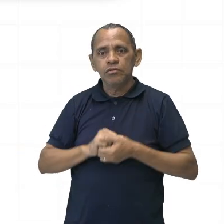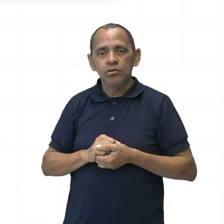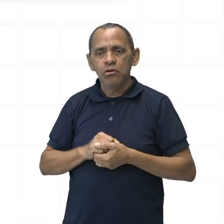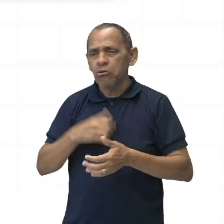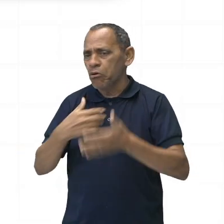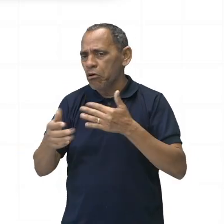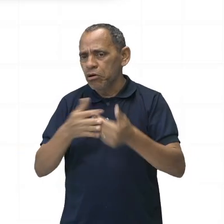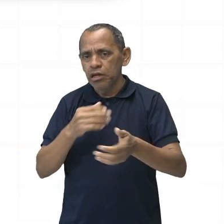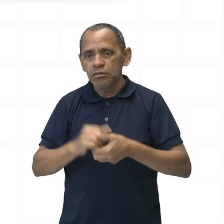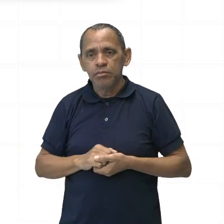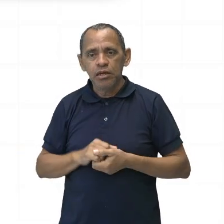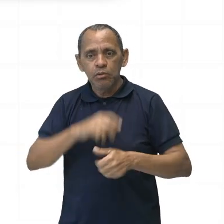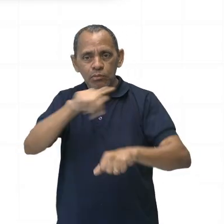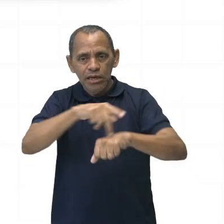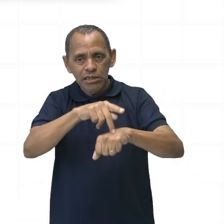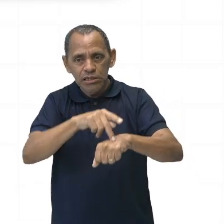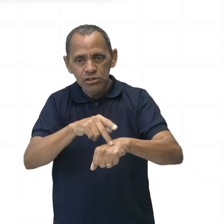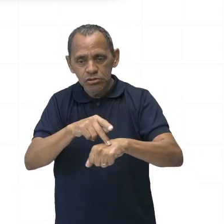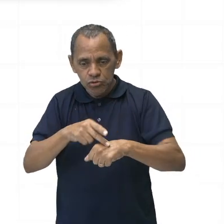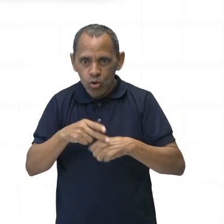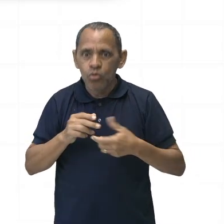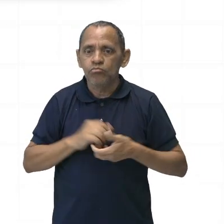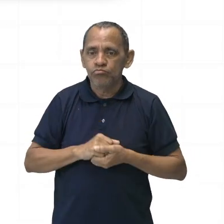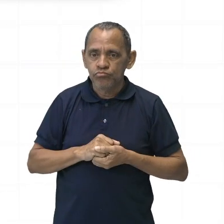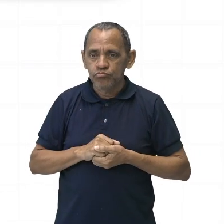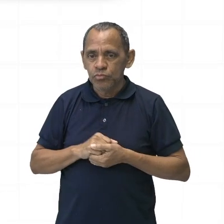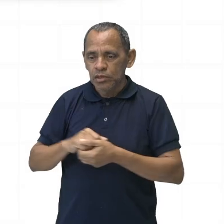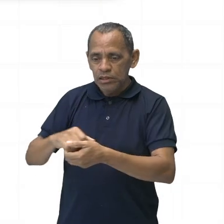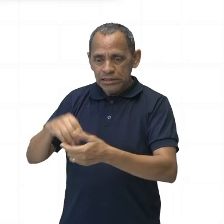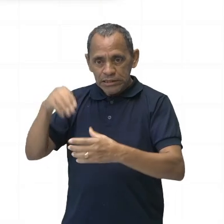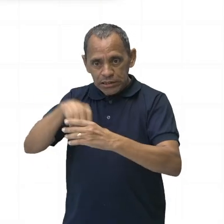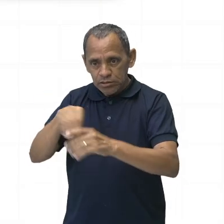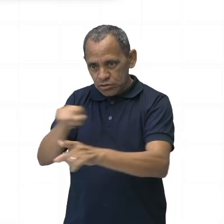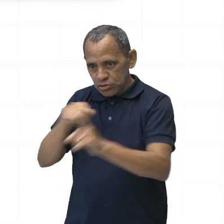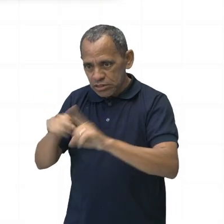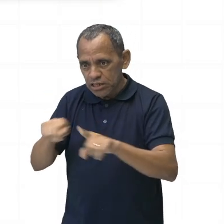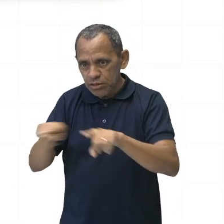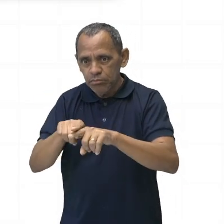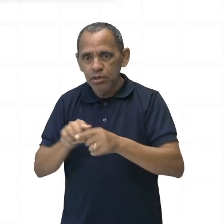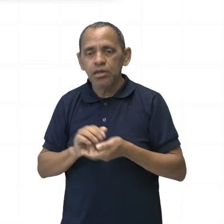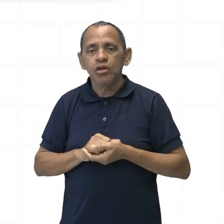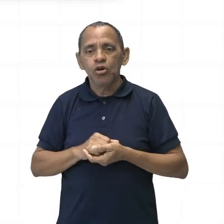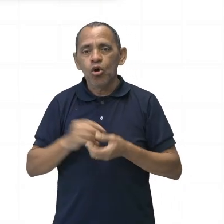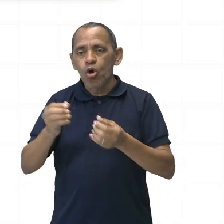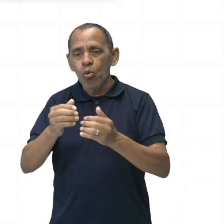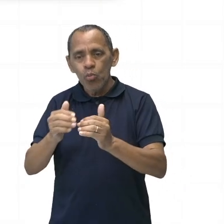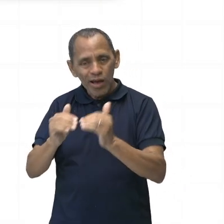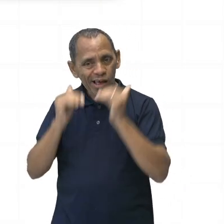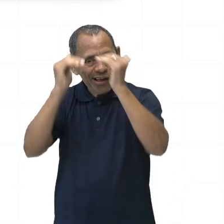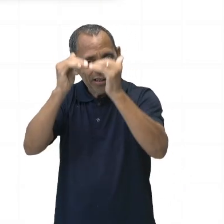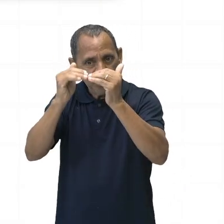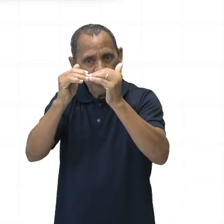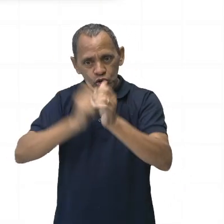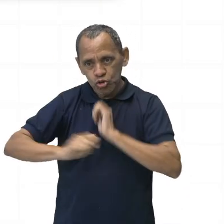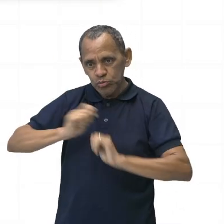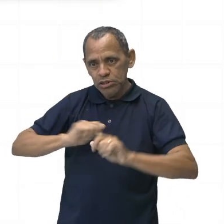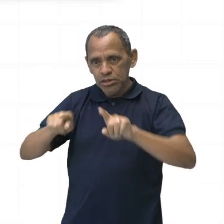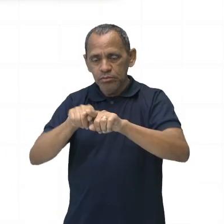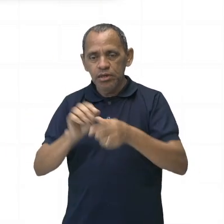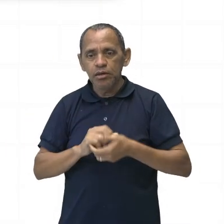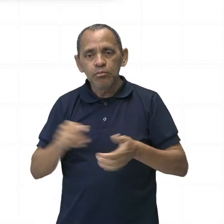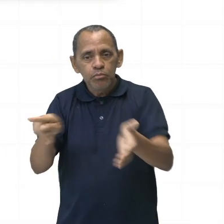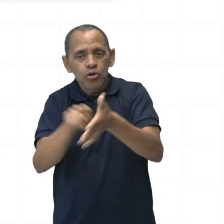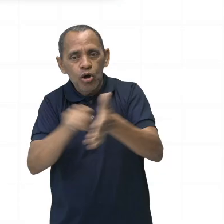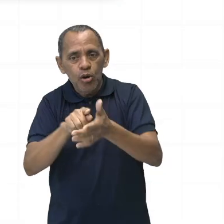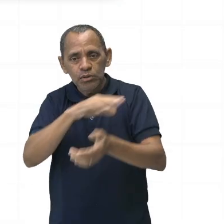origem social, posição econômica, nascimento ou outra condição, seja inerente à própria criança ou à sua família.